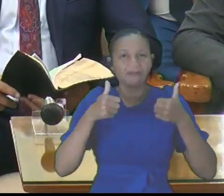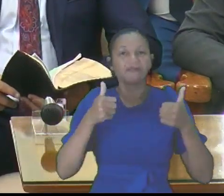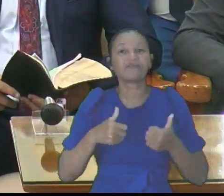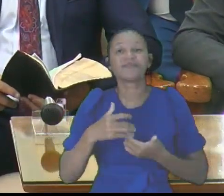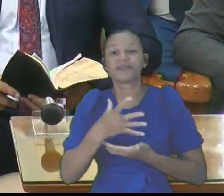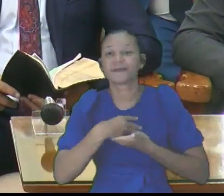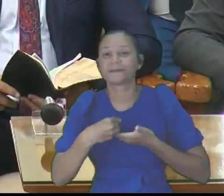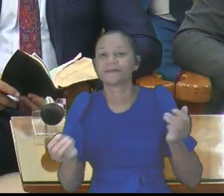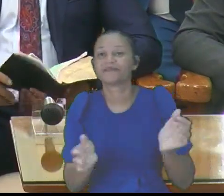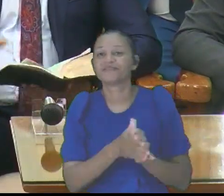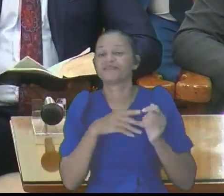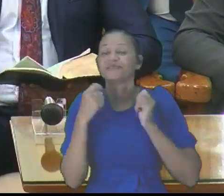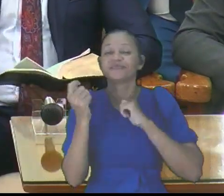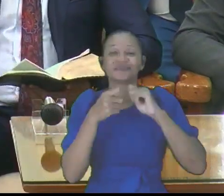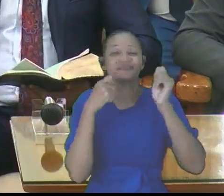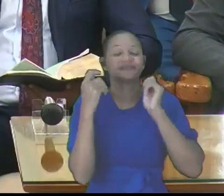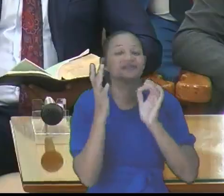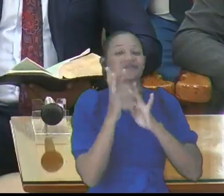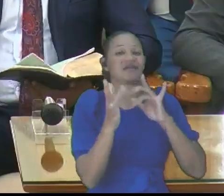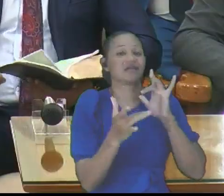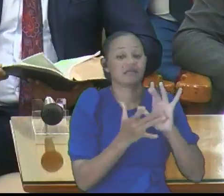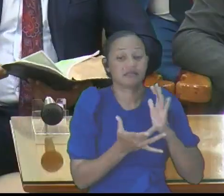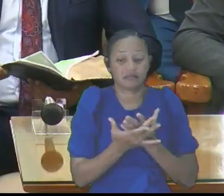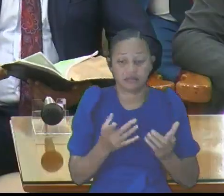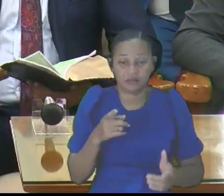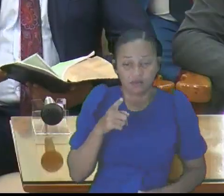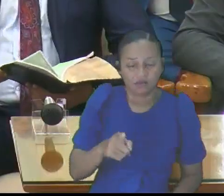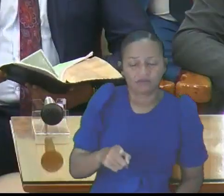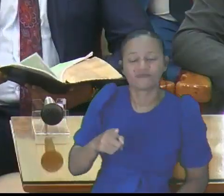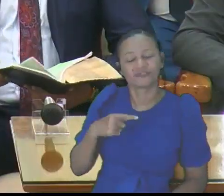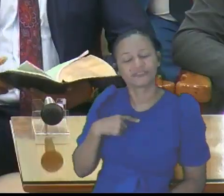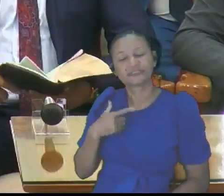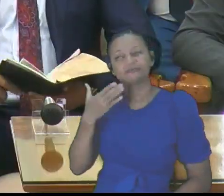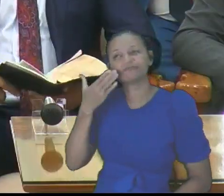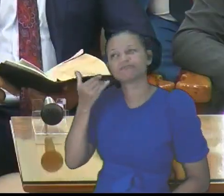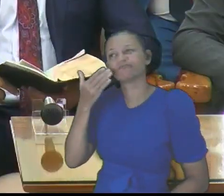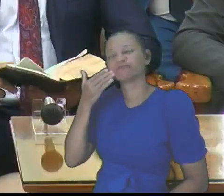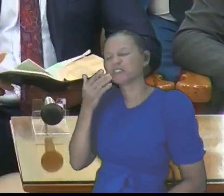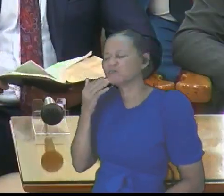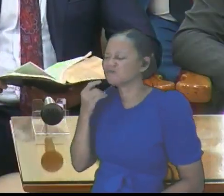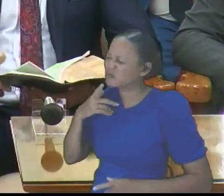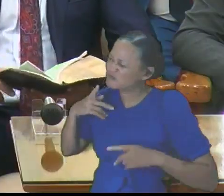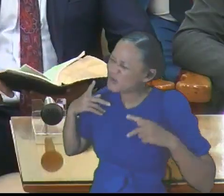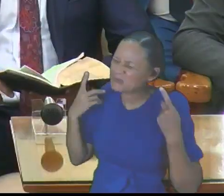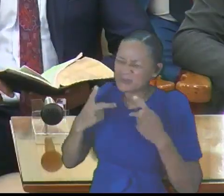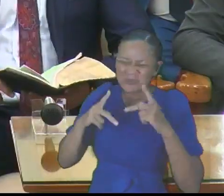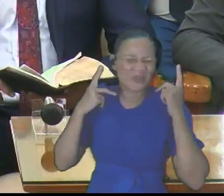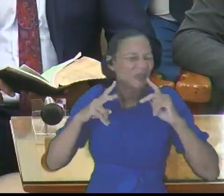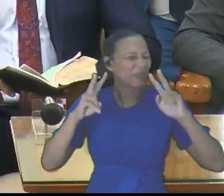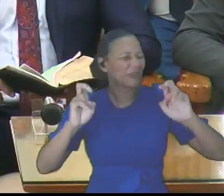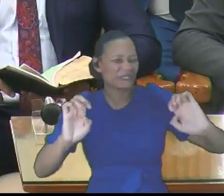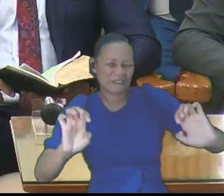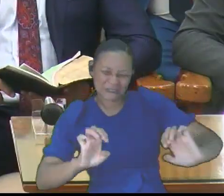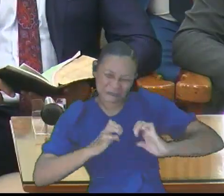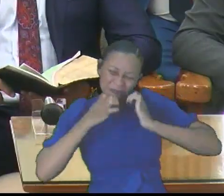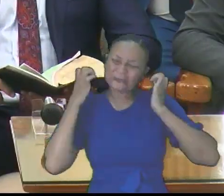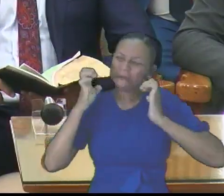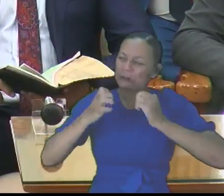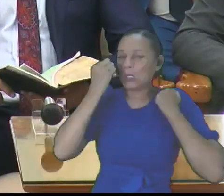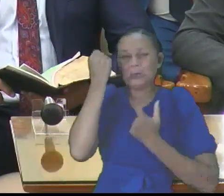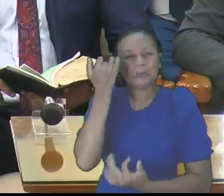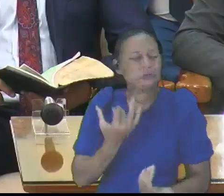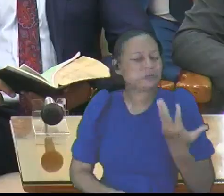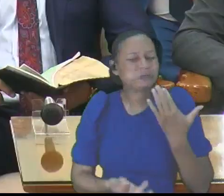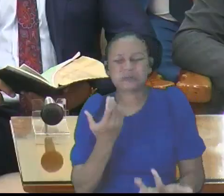Quem diz aleluia para Jesus? Quando você ouve uma mensagem evangelística fervorosa, a mensagem de fogo que